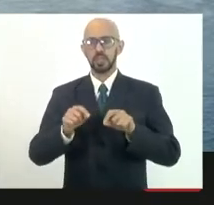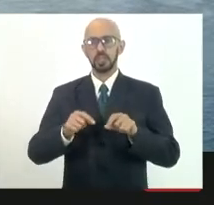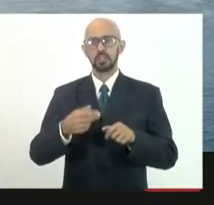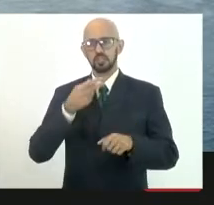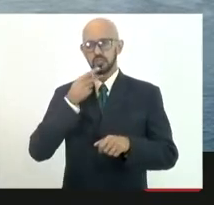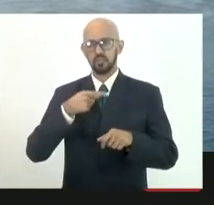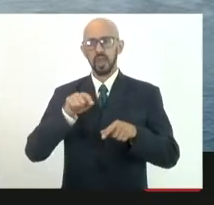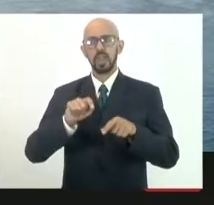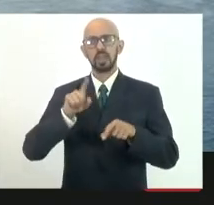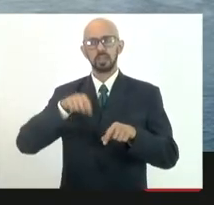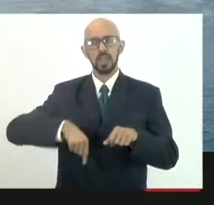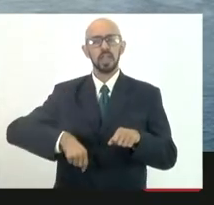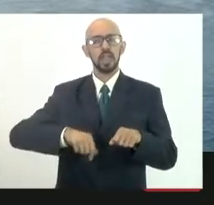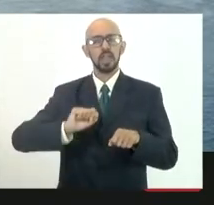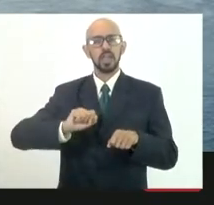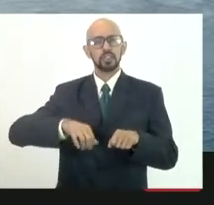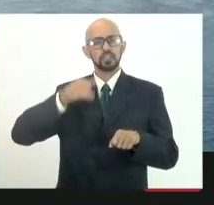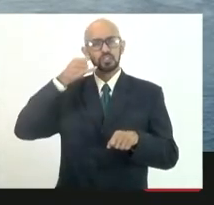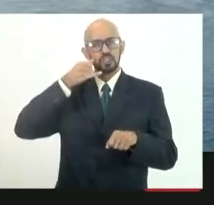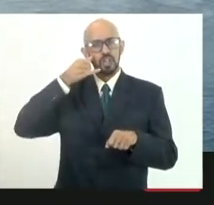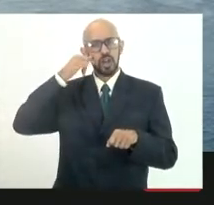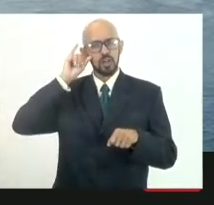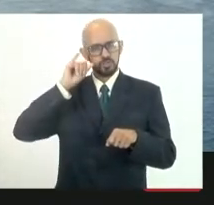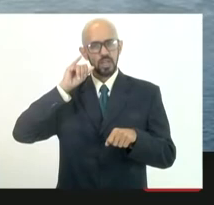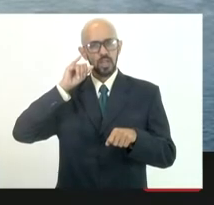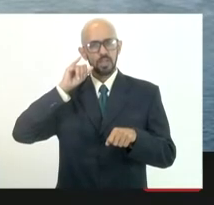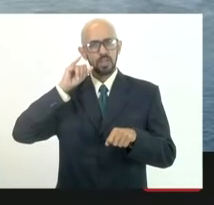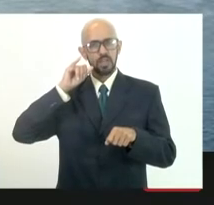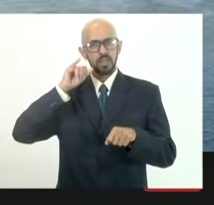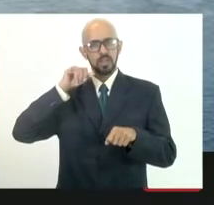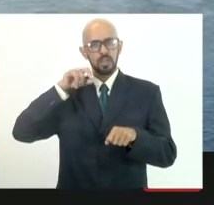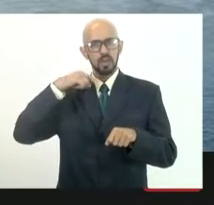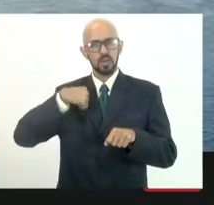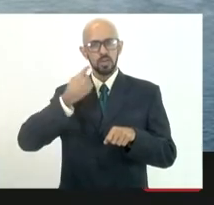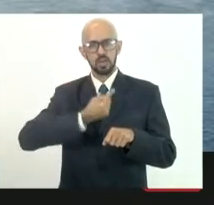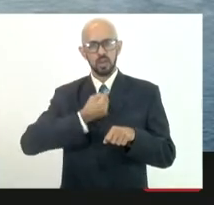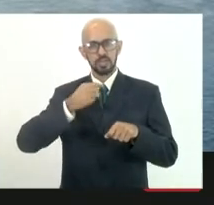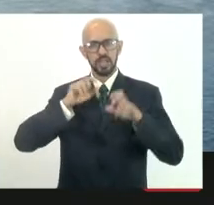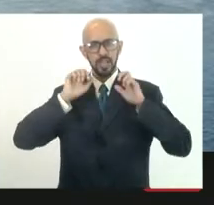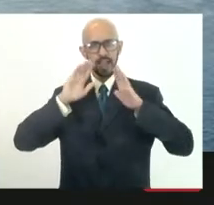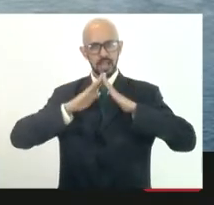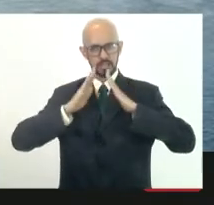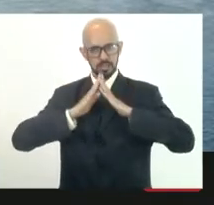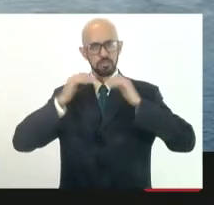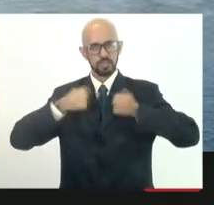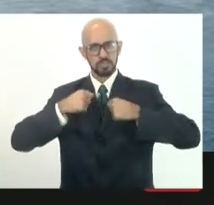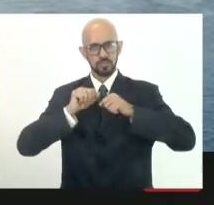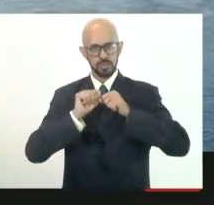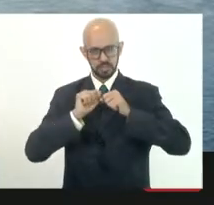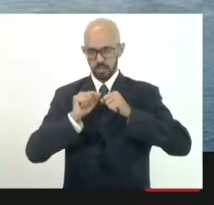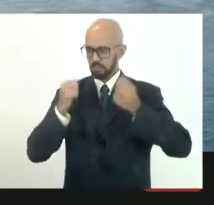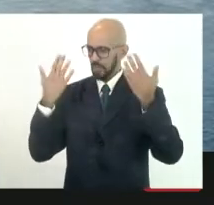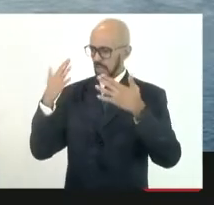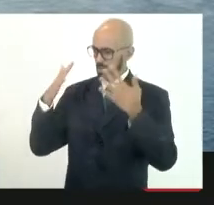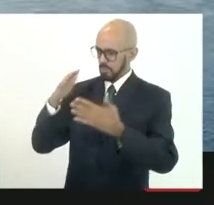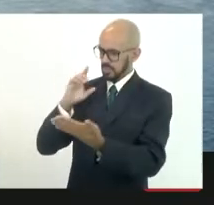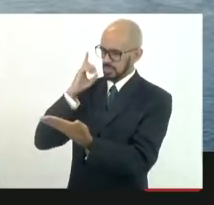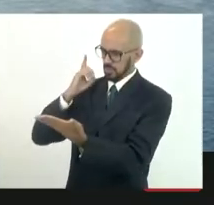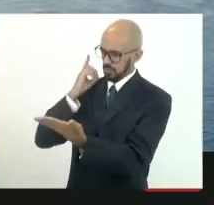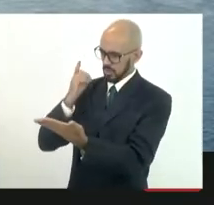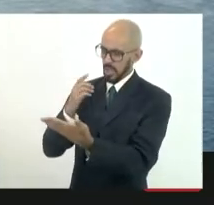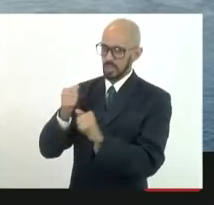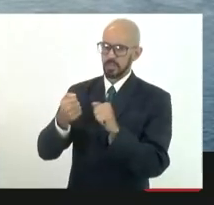da prevenção que a gente precisa, essa casa, a partir dessa CPI, precisa pensar. Parabéns, deputada Marta Rocha, por trazer aí